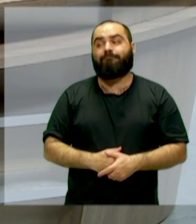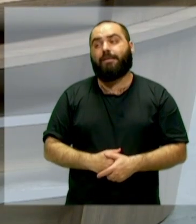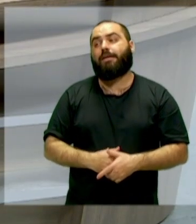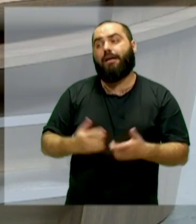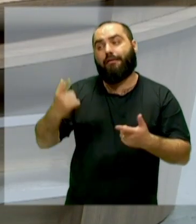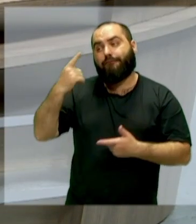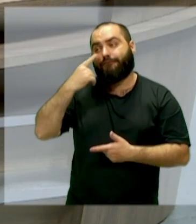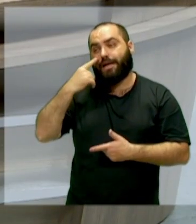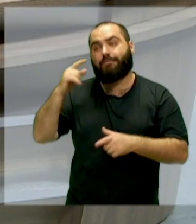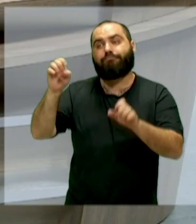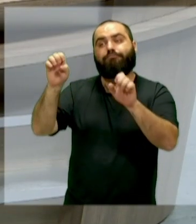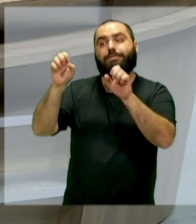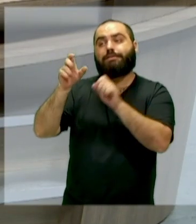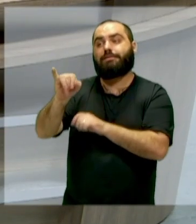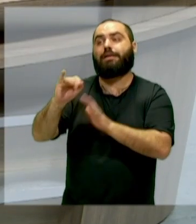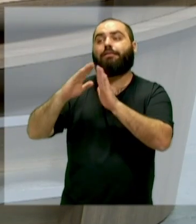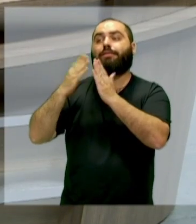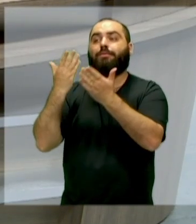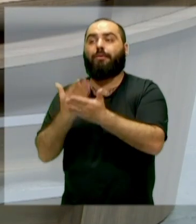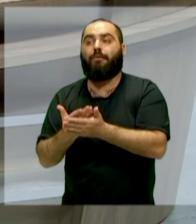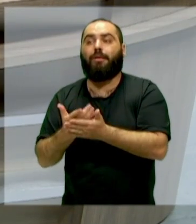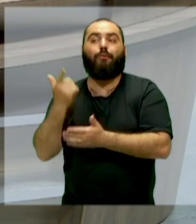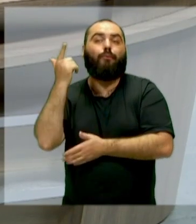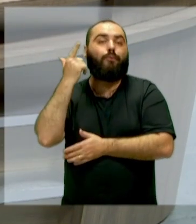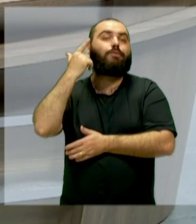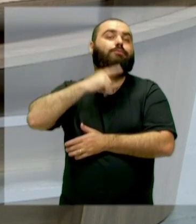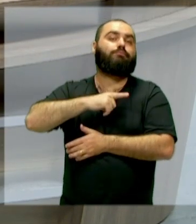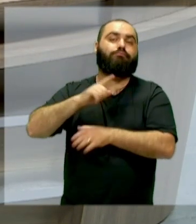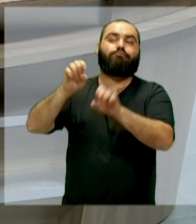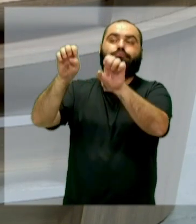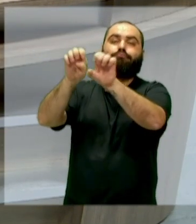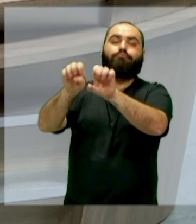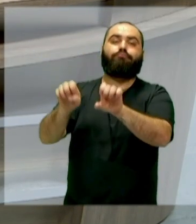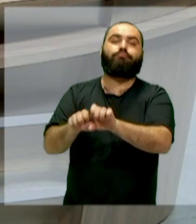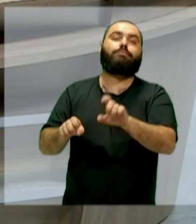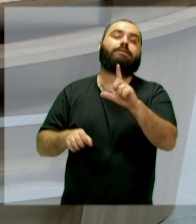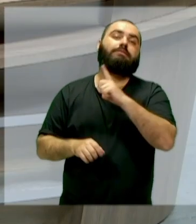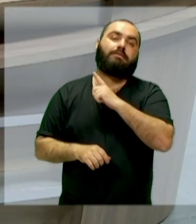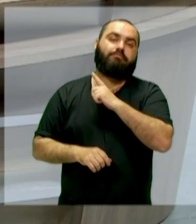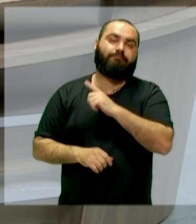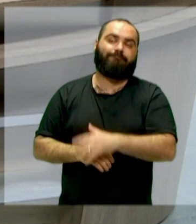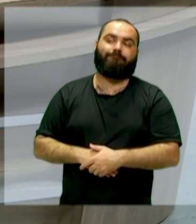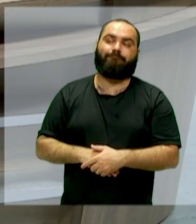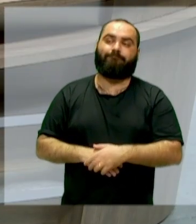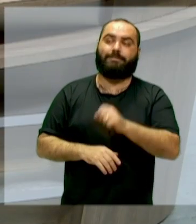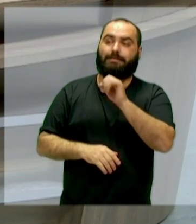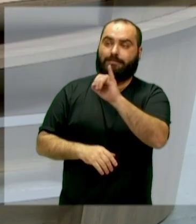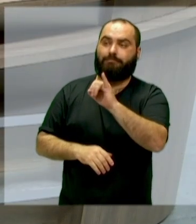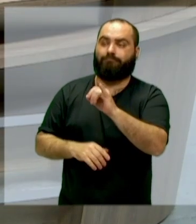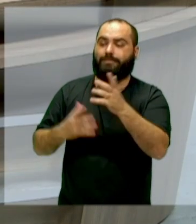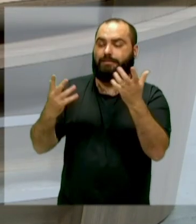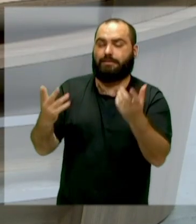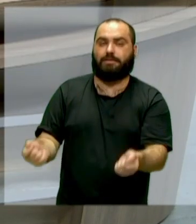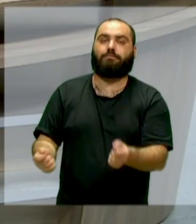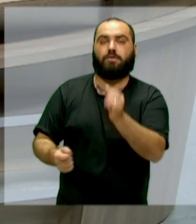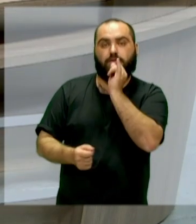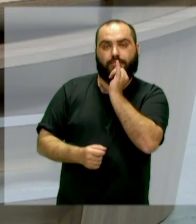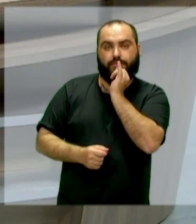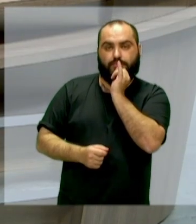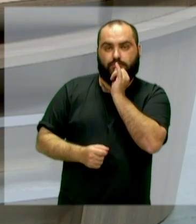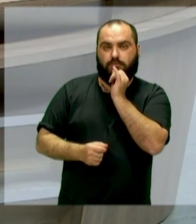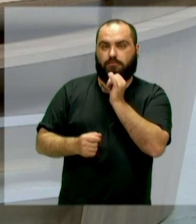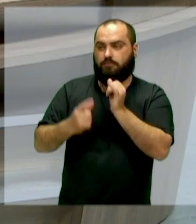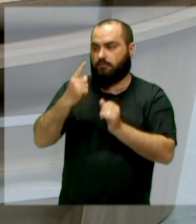Às vezes a estrutura que a própria escola tem não não comporta digamos assim algumas medidas né como por exemplo ter muitas